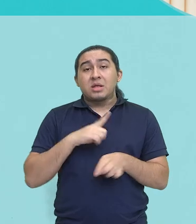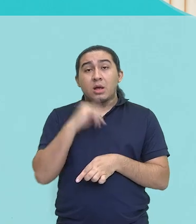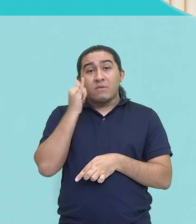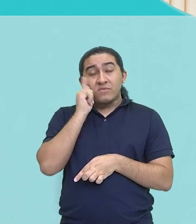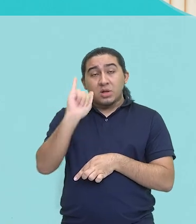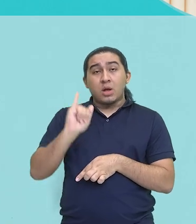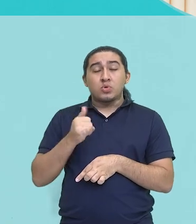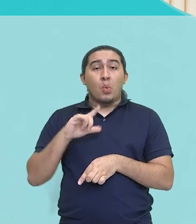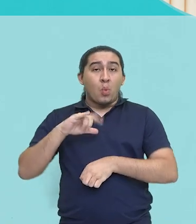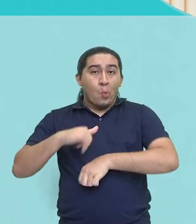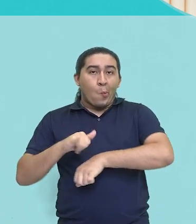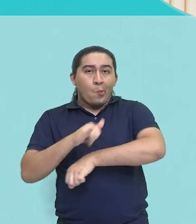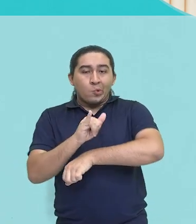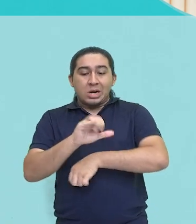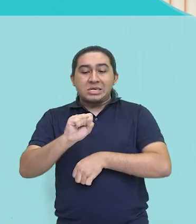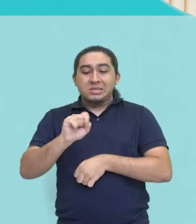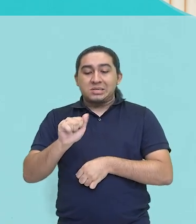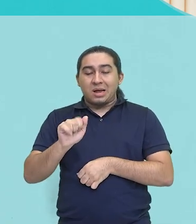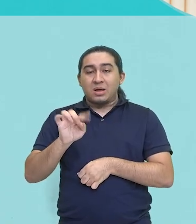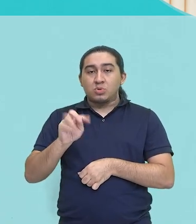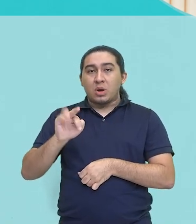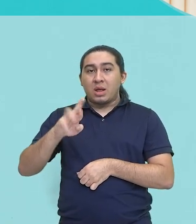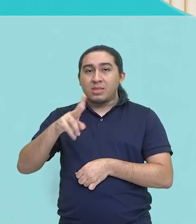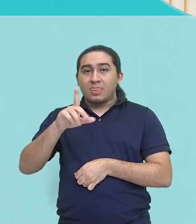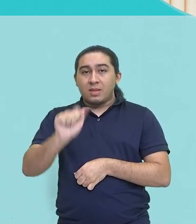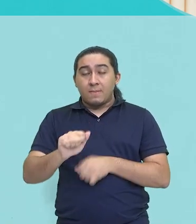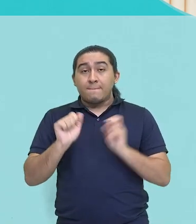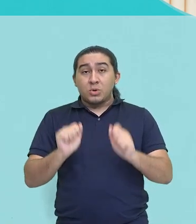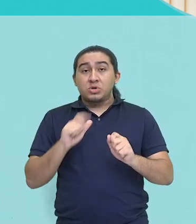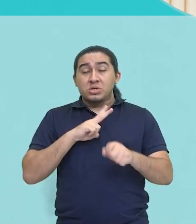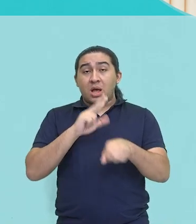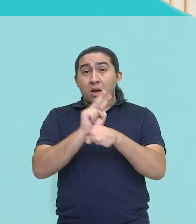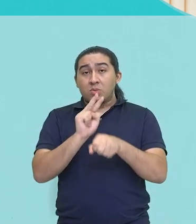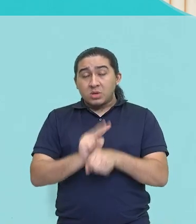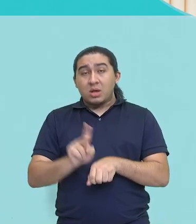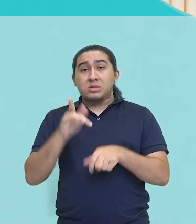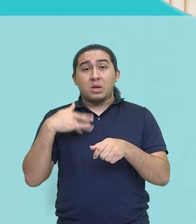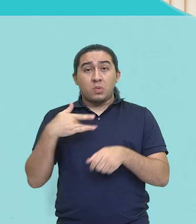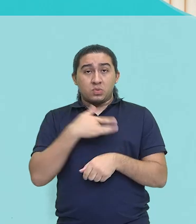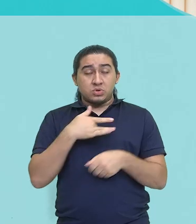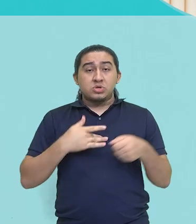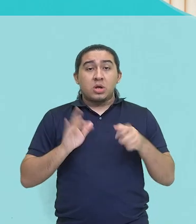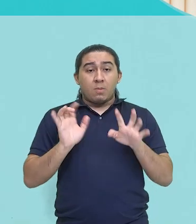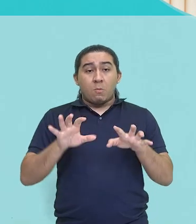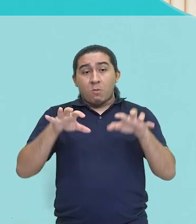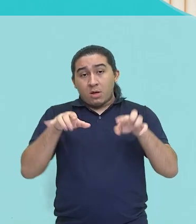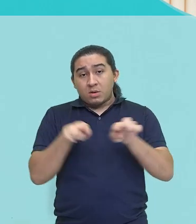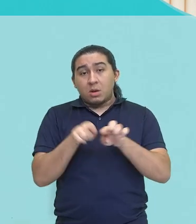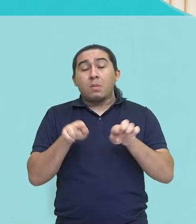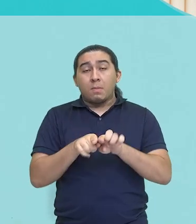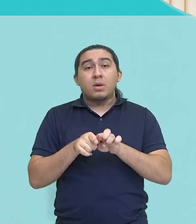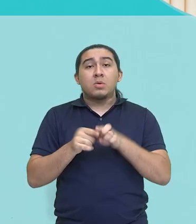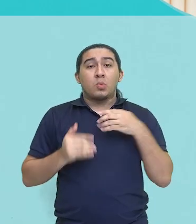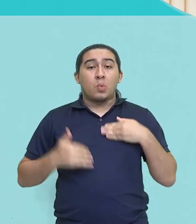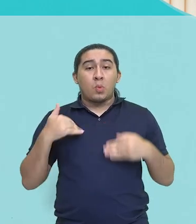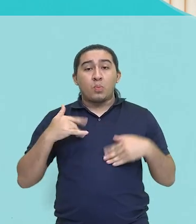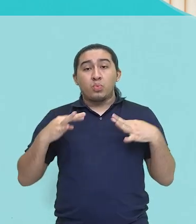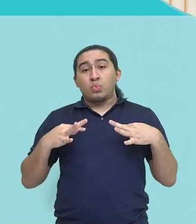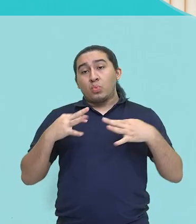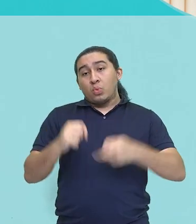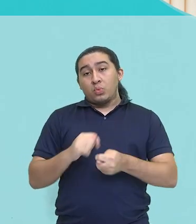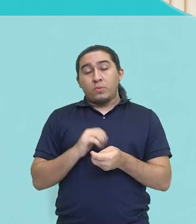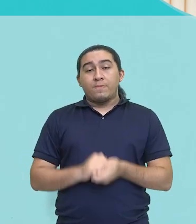saturadas. Pode contribuir para a saúde das nádegas, assim como de todo o corpo. Então, a prática regular de